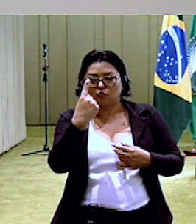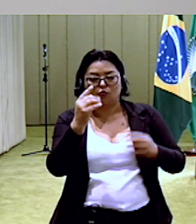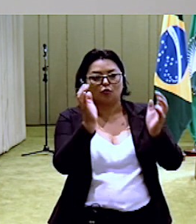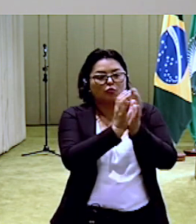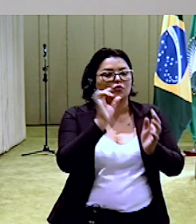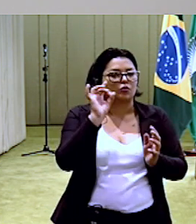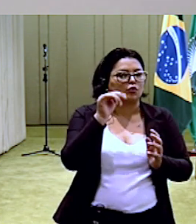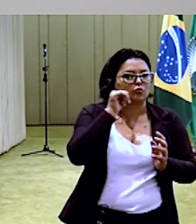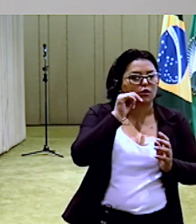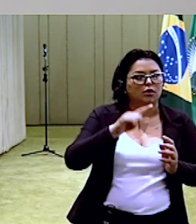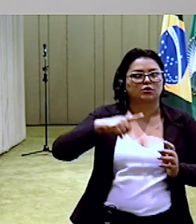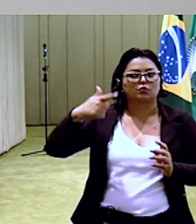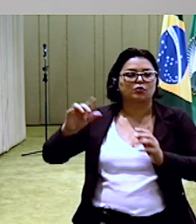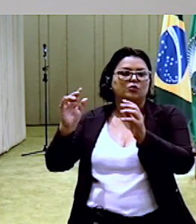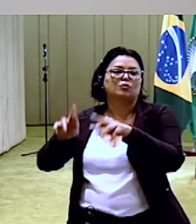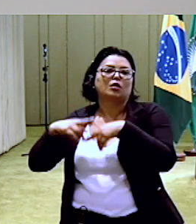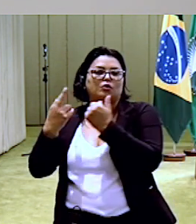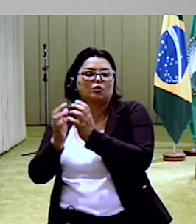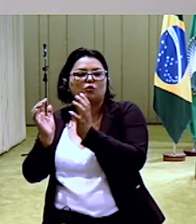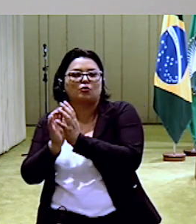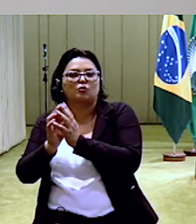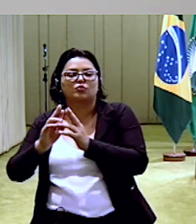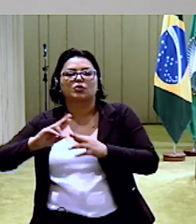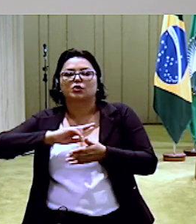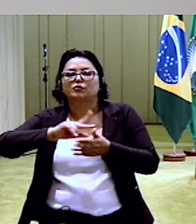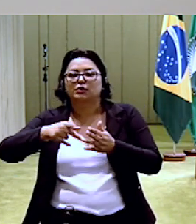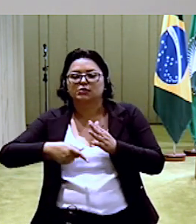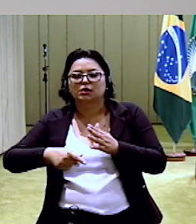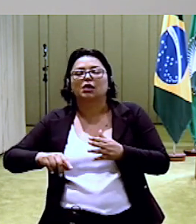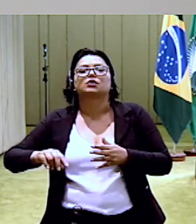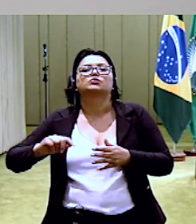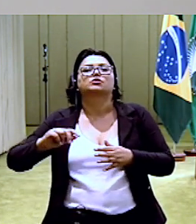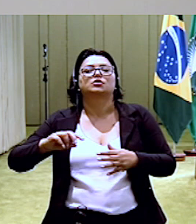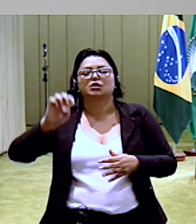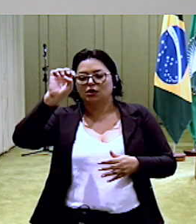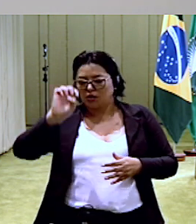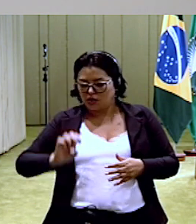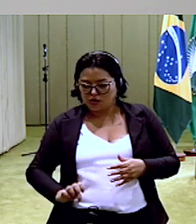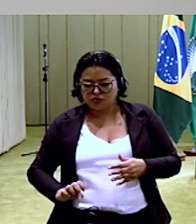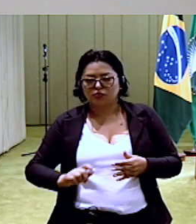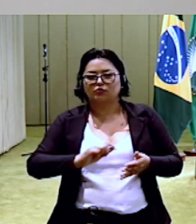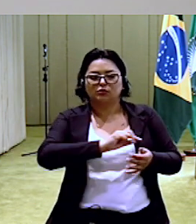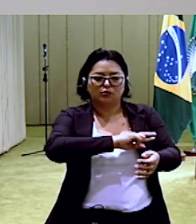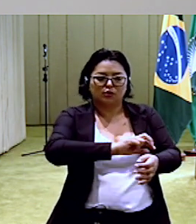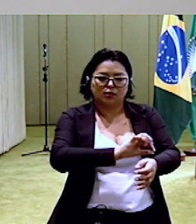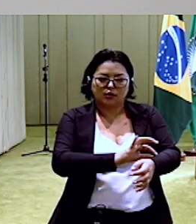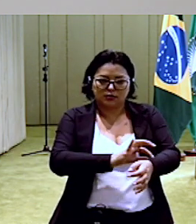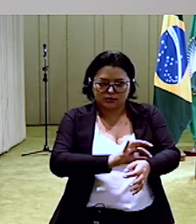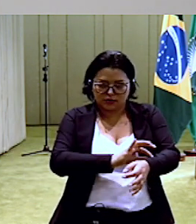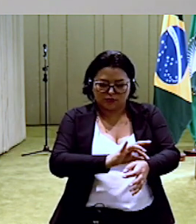diversidade étnico-racial. E temos então, desde então, feito reuniões periódicas para a gente poder de fato